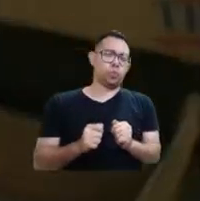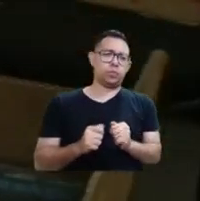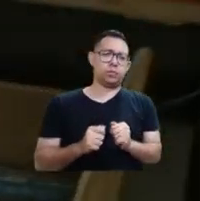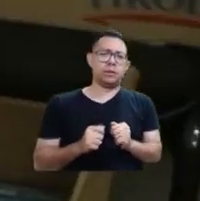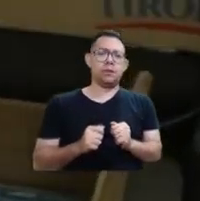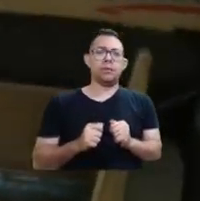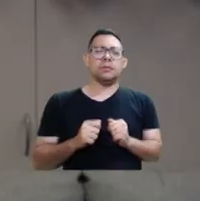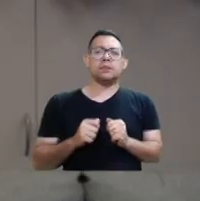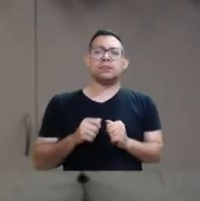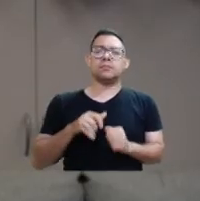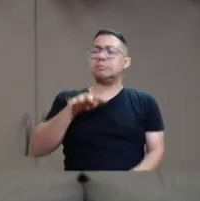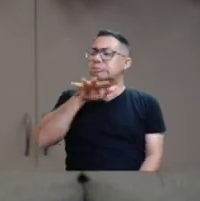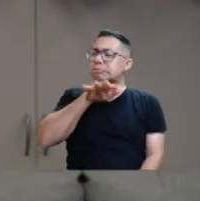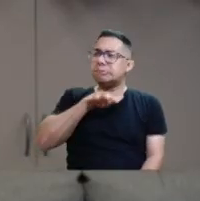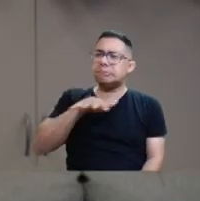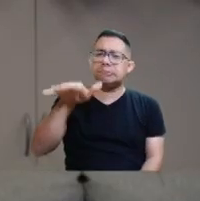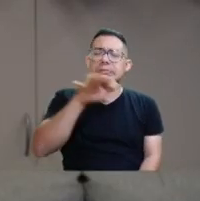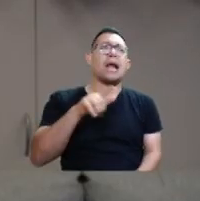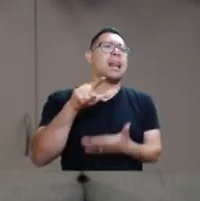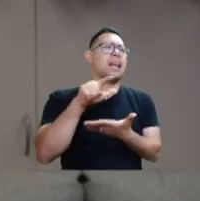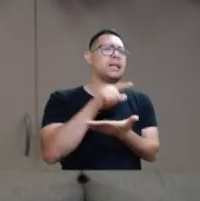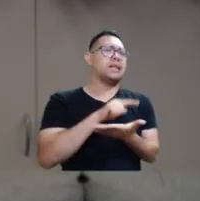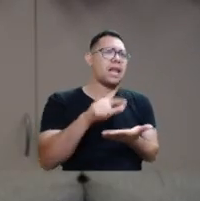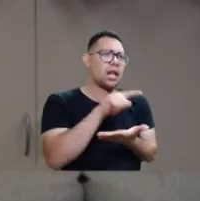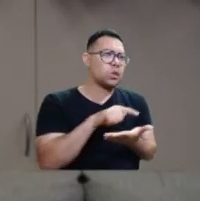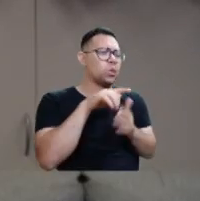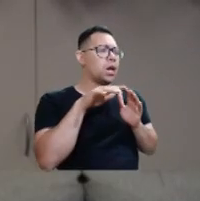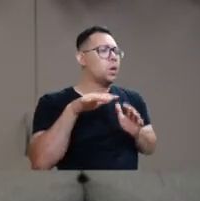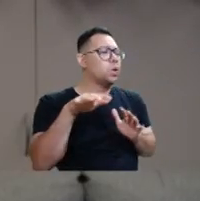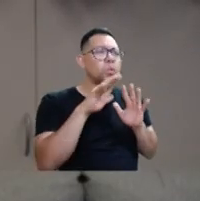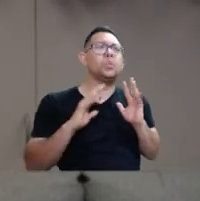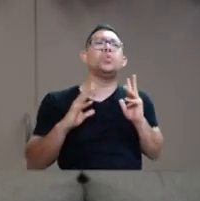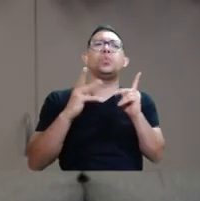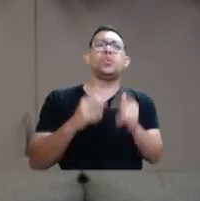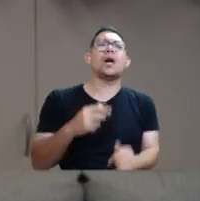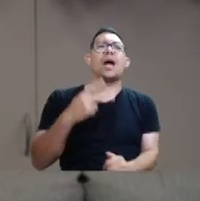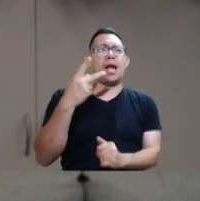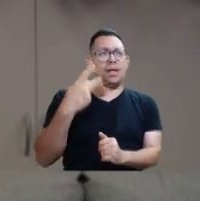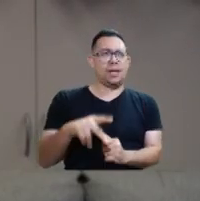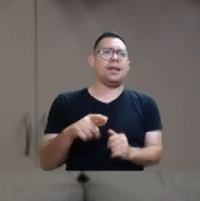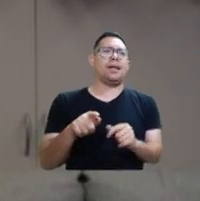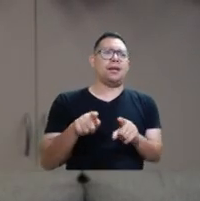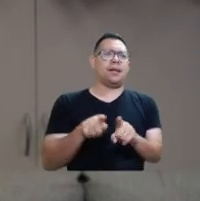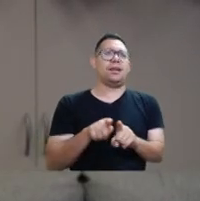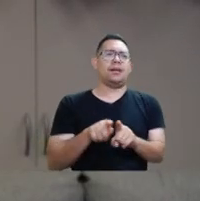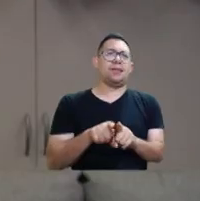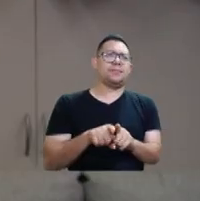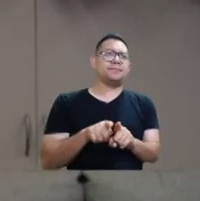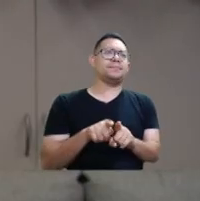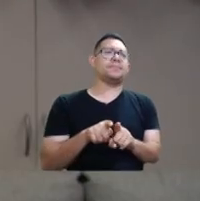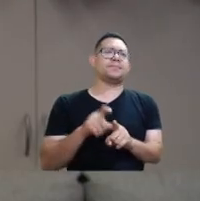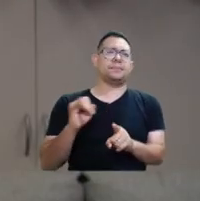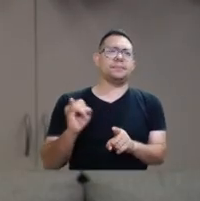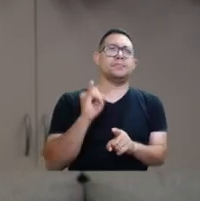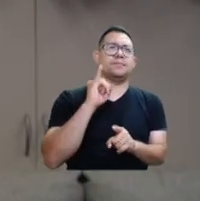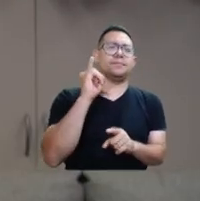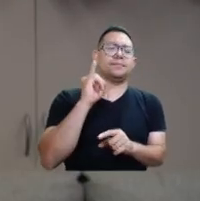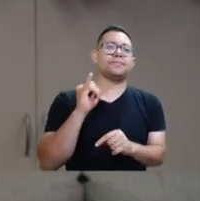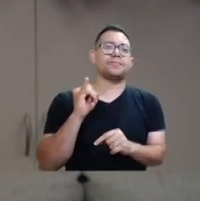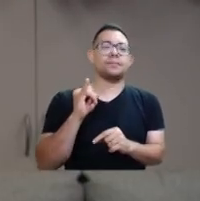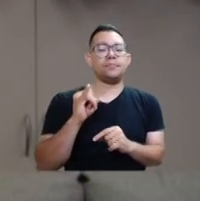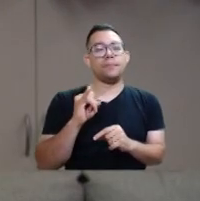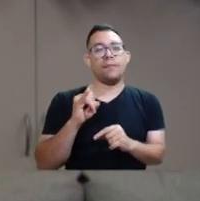que a gente tem que fazer em todos os setores, né, sei lá, na arquitetura, na literatura, né, mas também